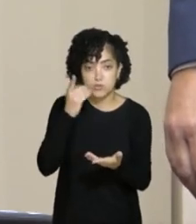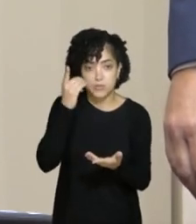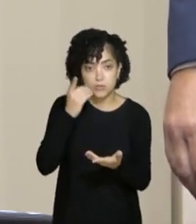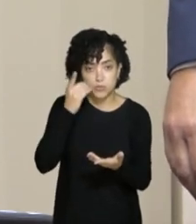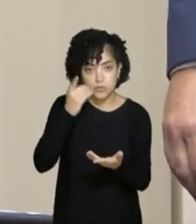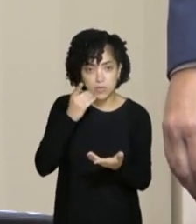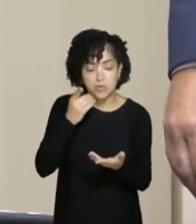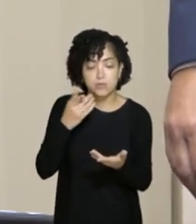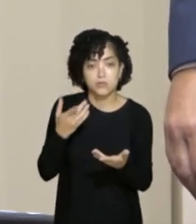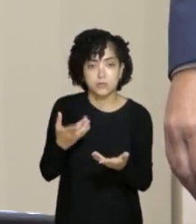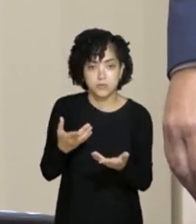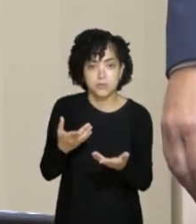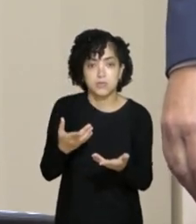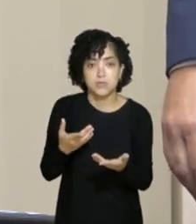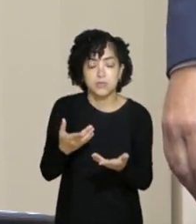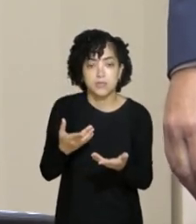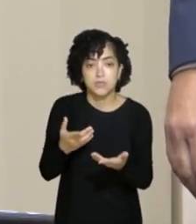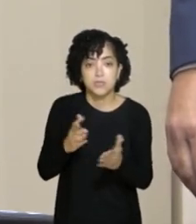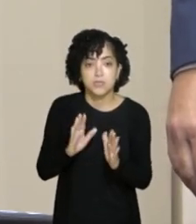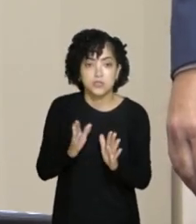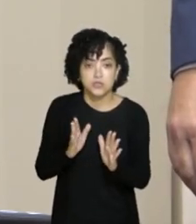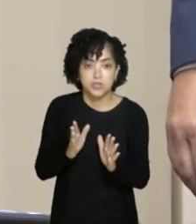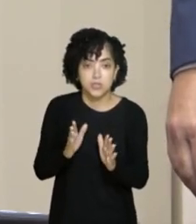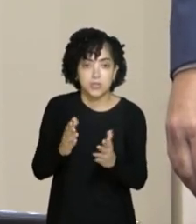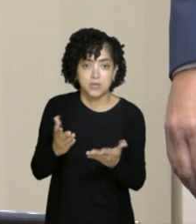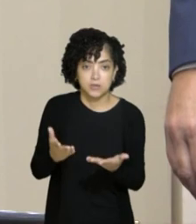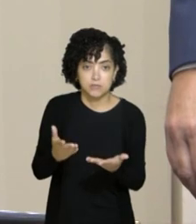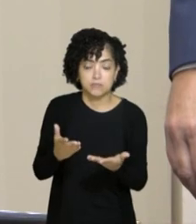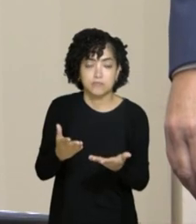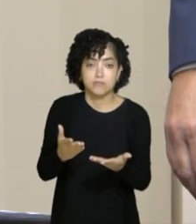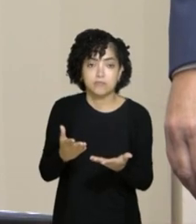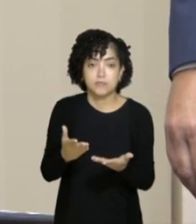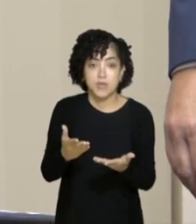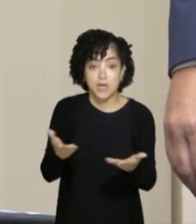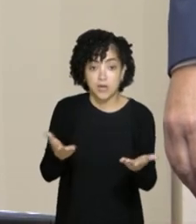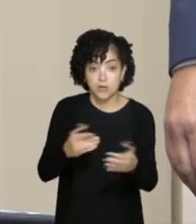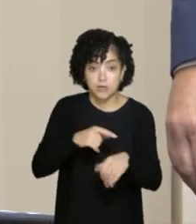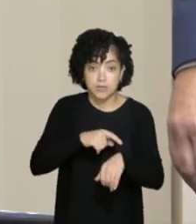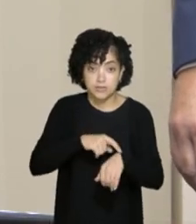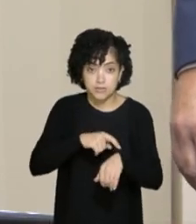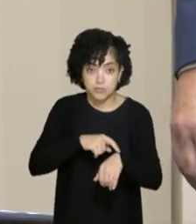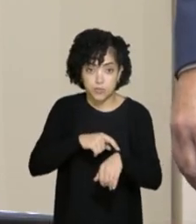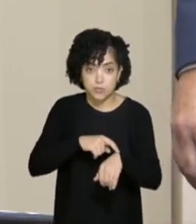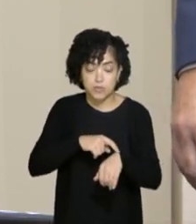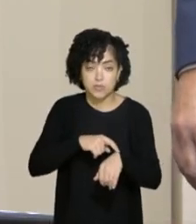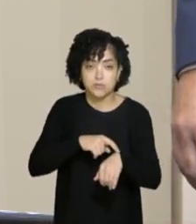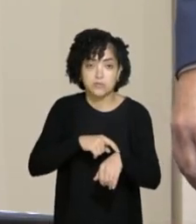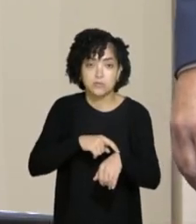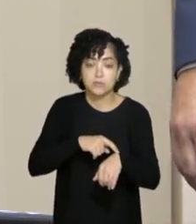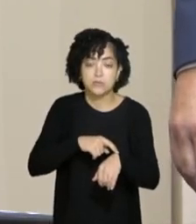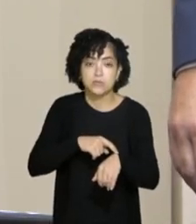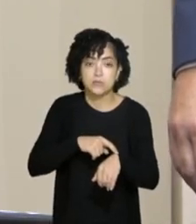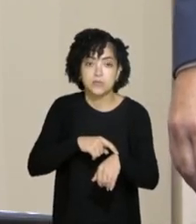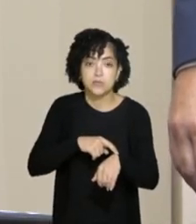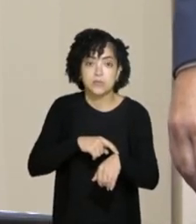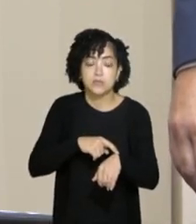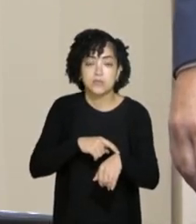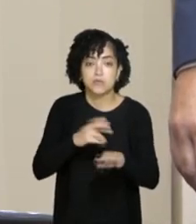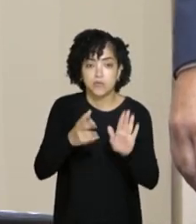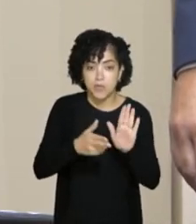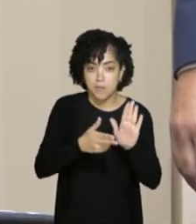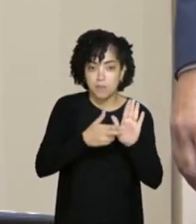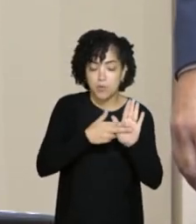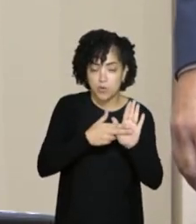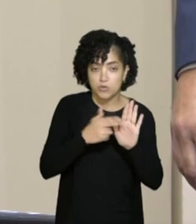já foram com relação, e fica aí esse momento festivo, que foi a posse do deputado